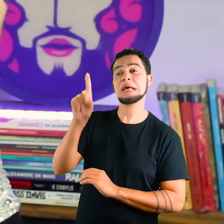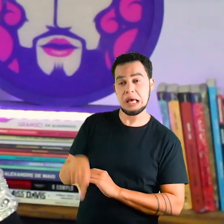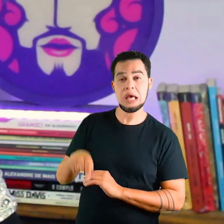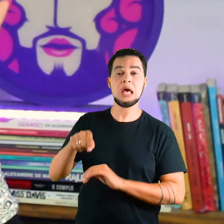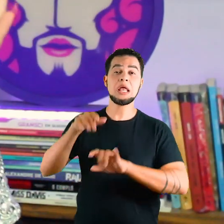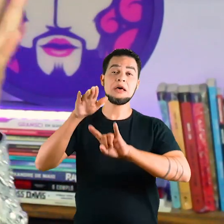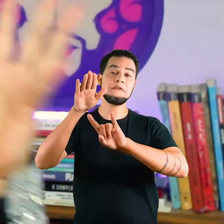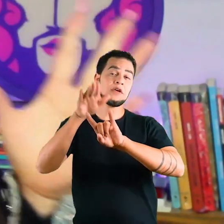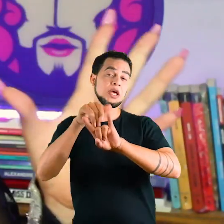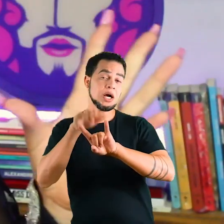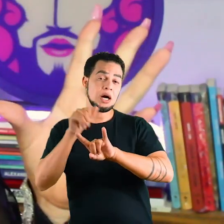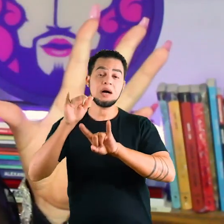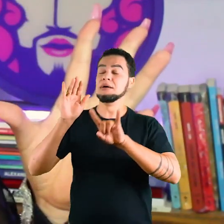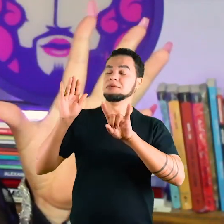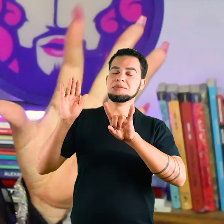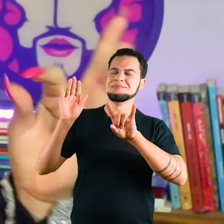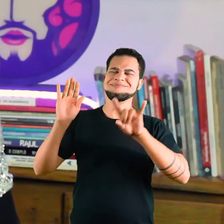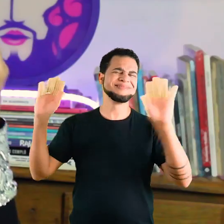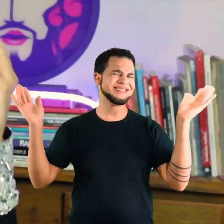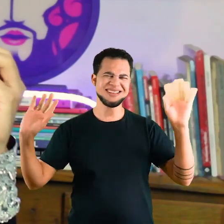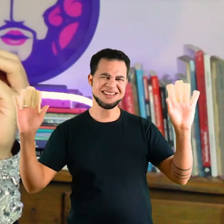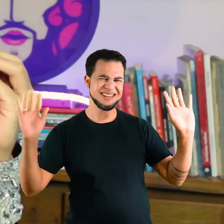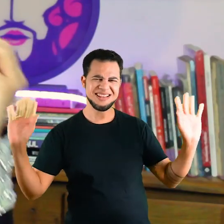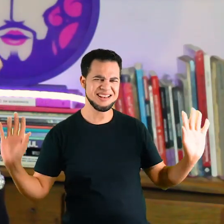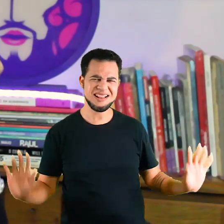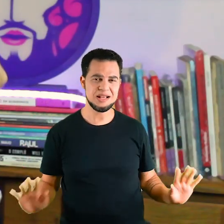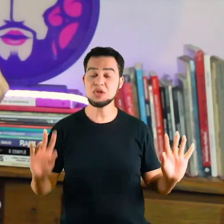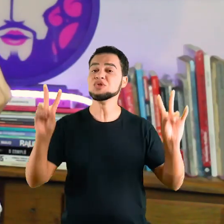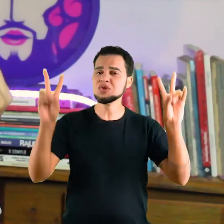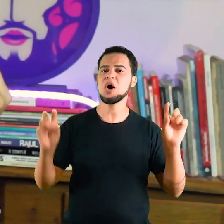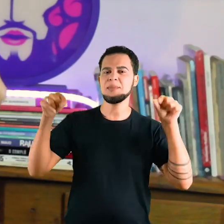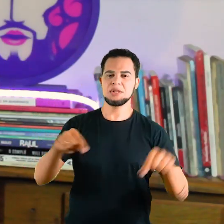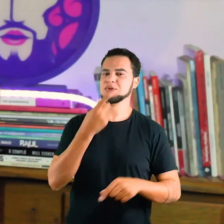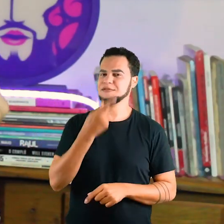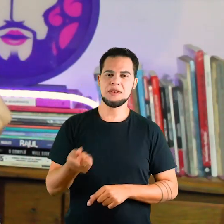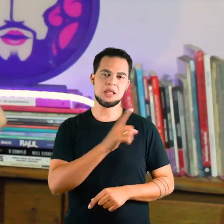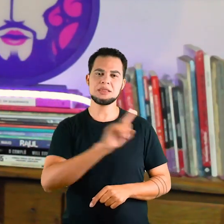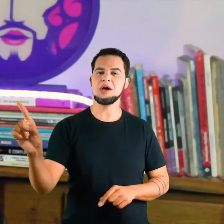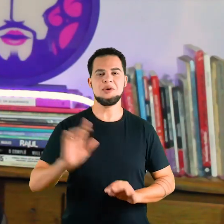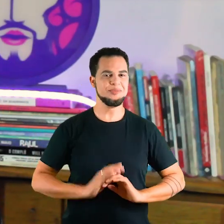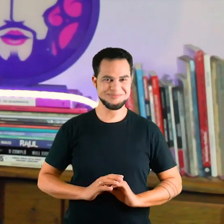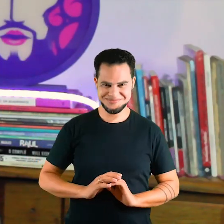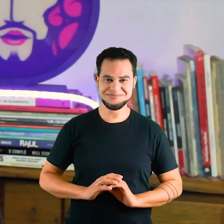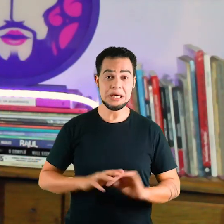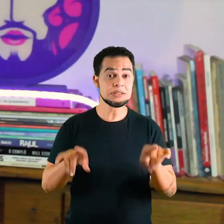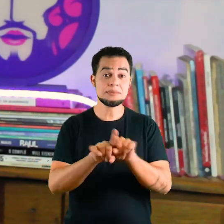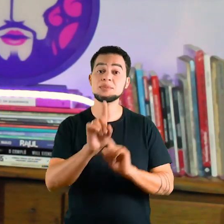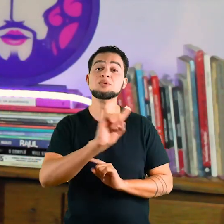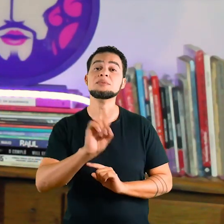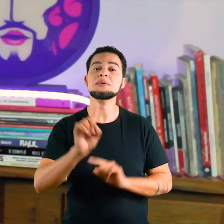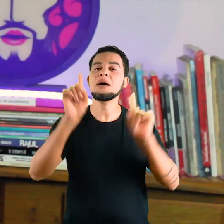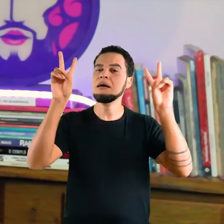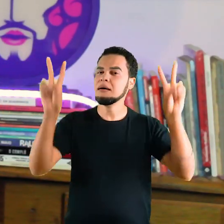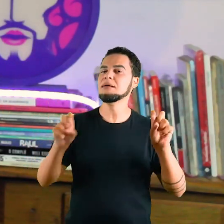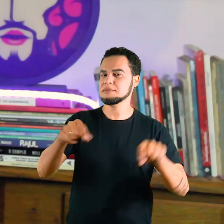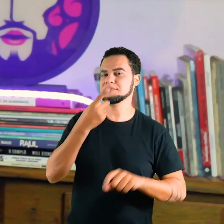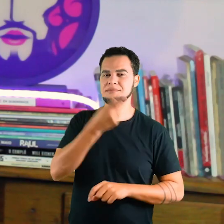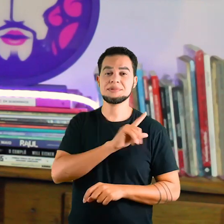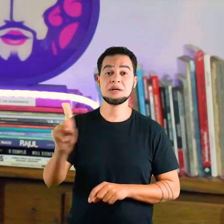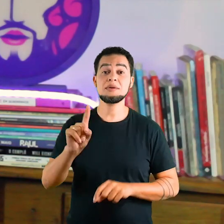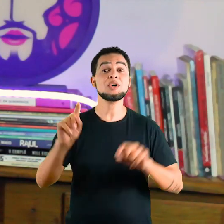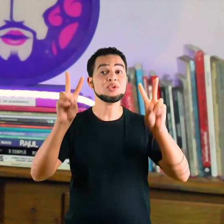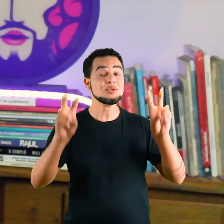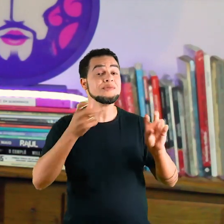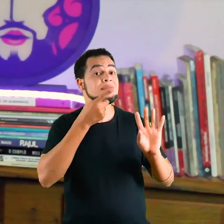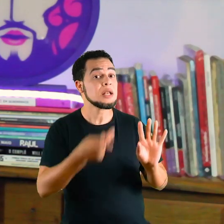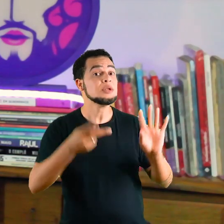Luxemburgo era vegana. Não é sobre isso que eu estou falando, e não é isso que eu estou falando. É